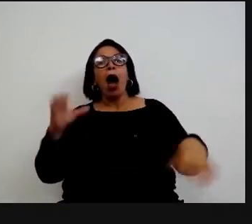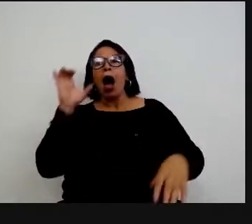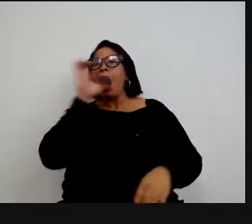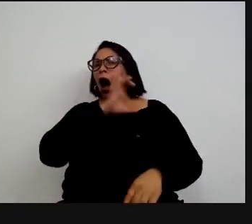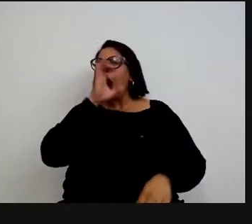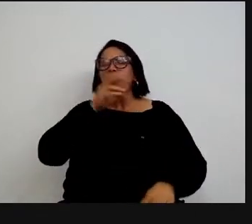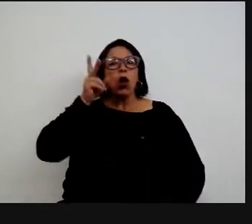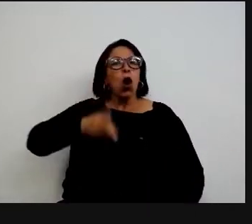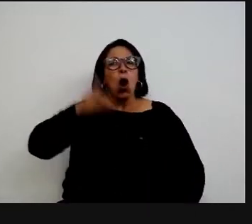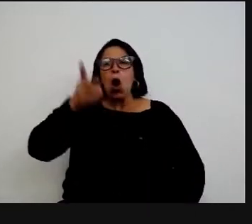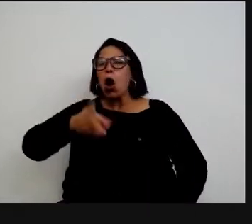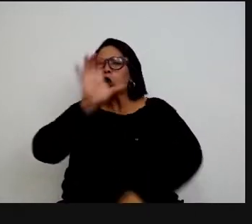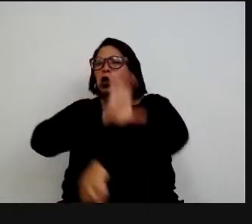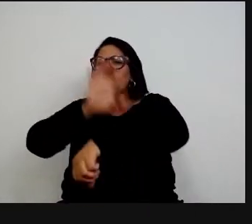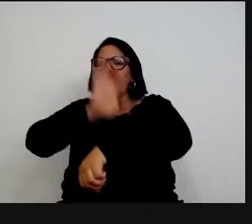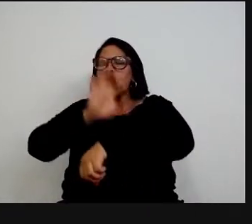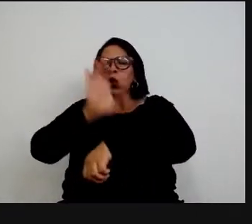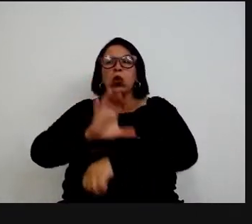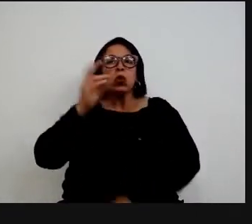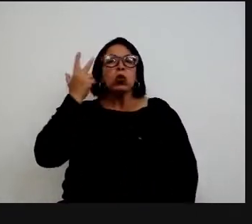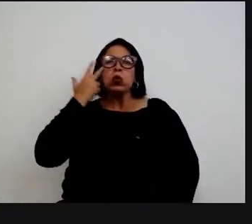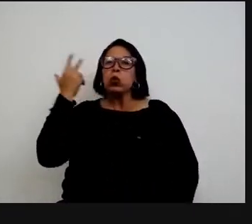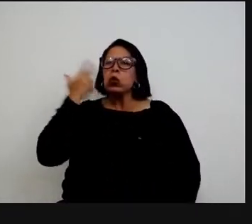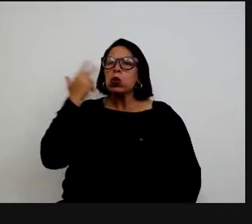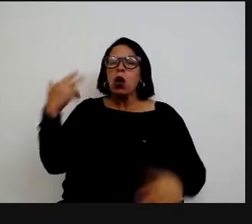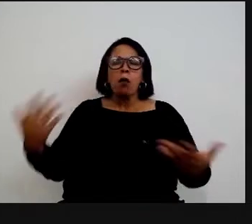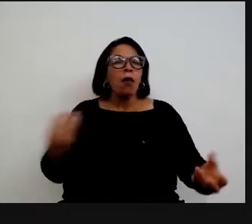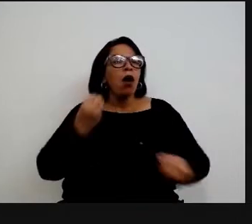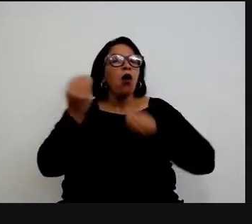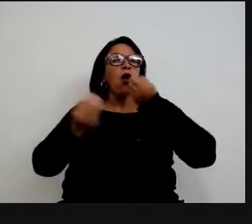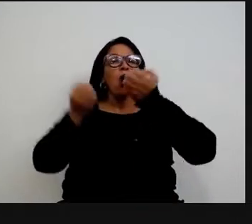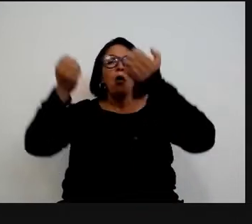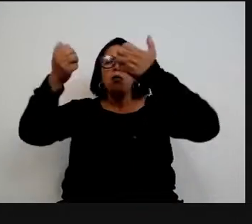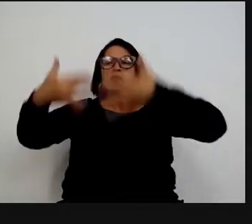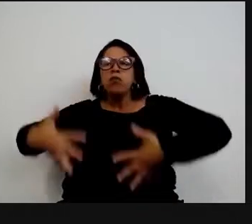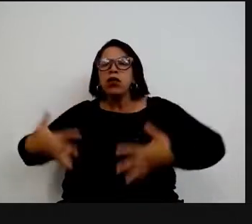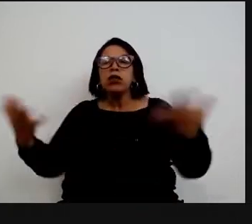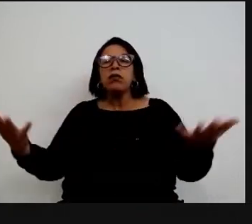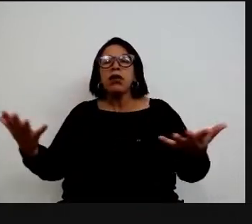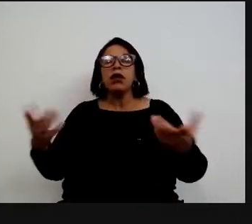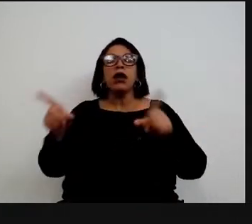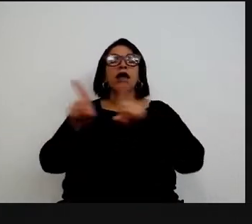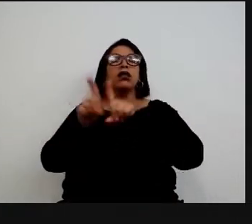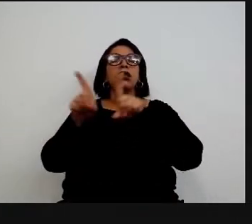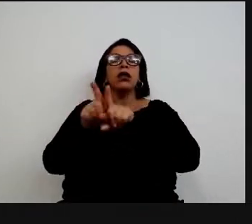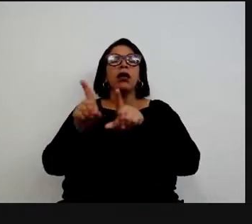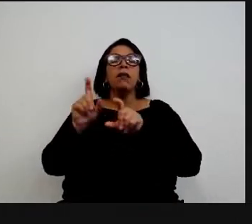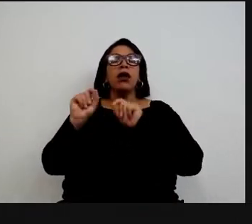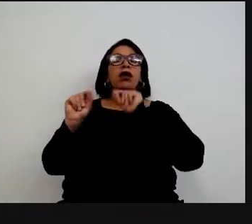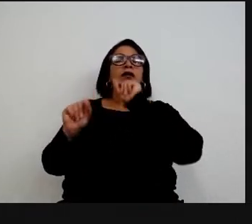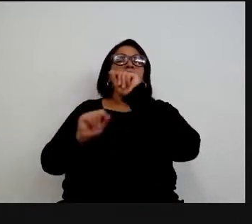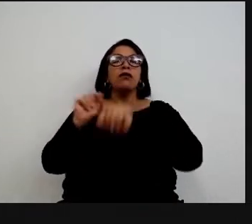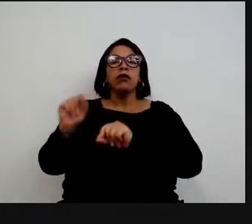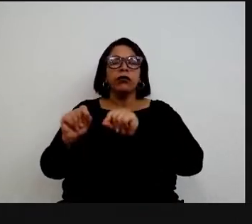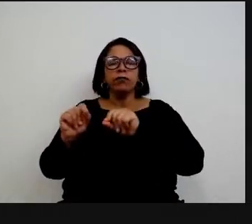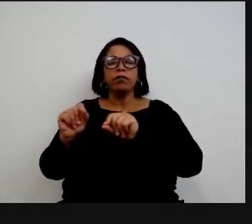o botão e continuaram. Como é que foi isso? E além dessa